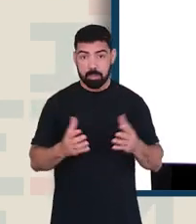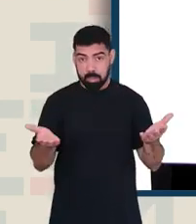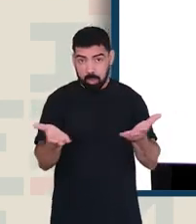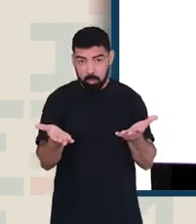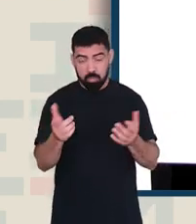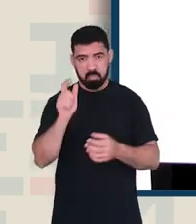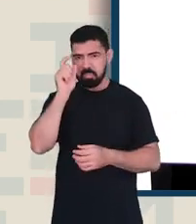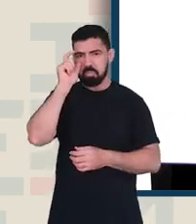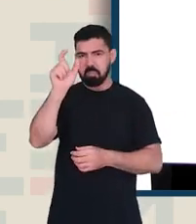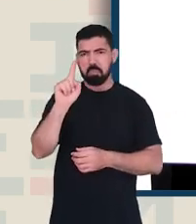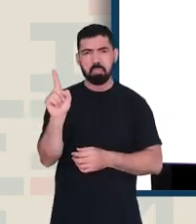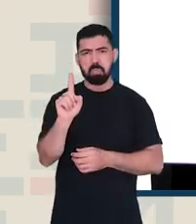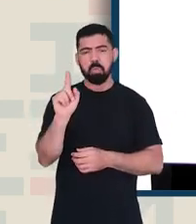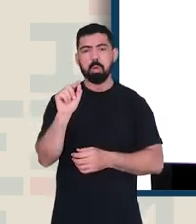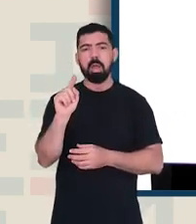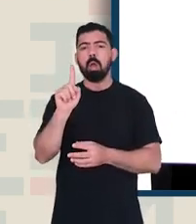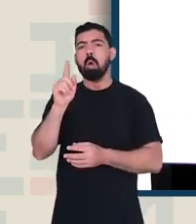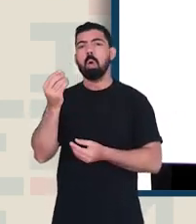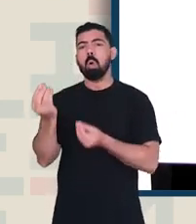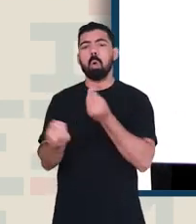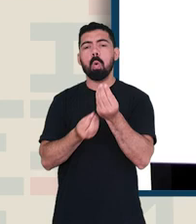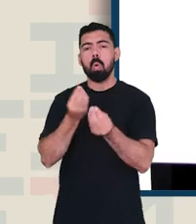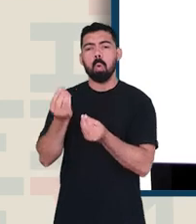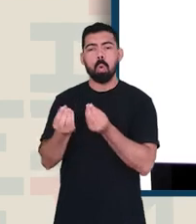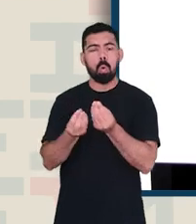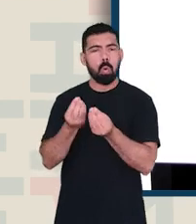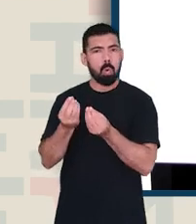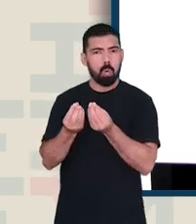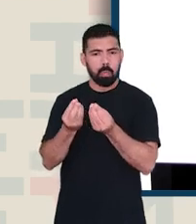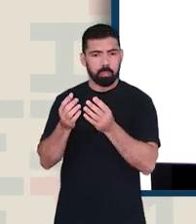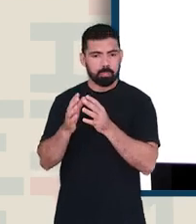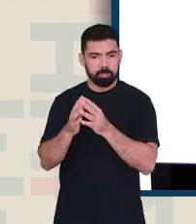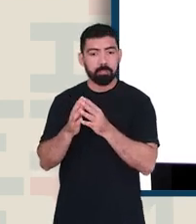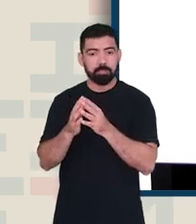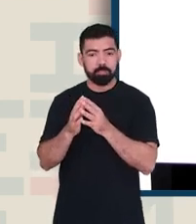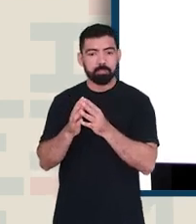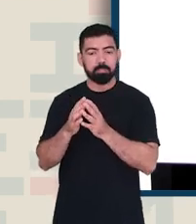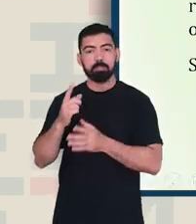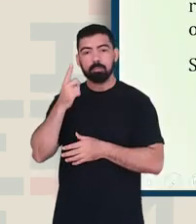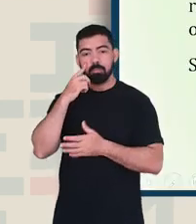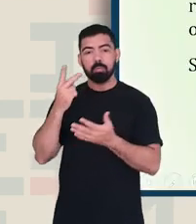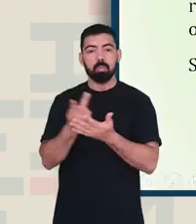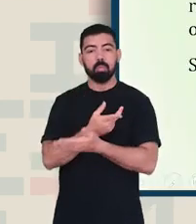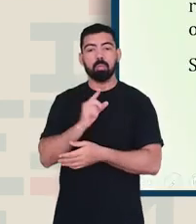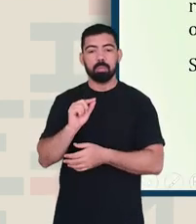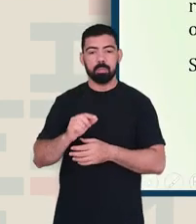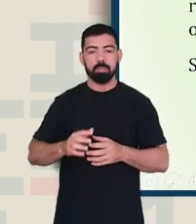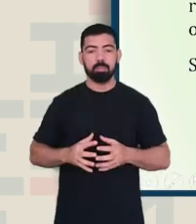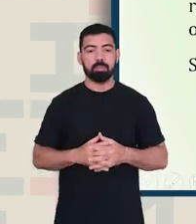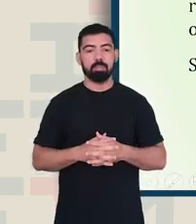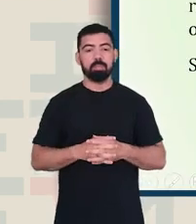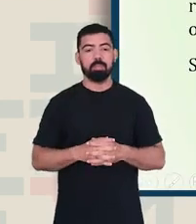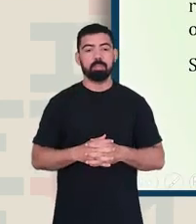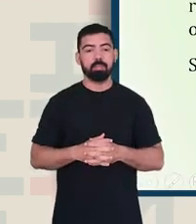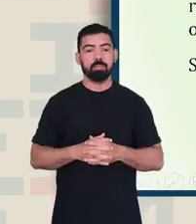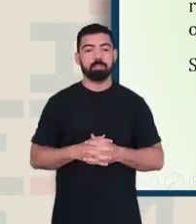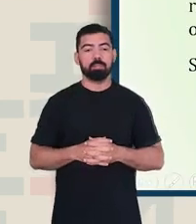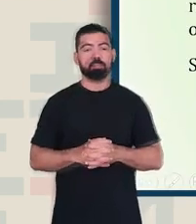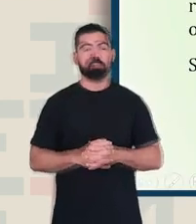neste momento, não interessa como foi gerado. Vamos escutar a ver o que acontece.